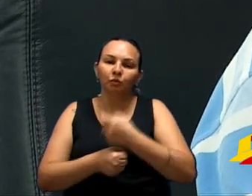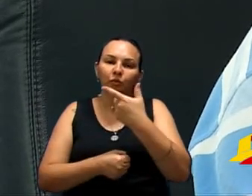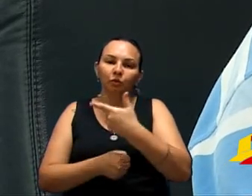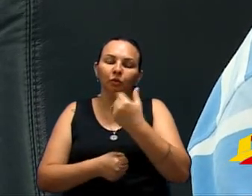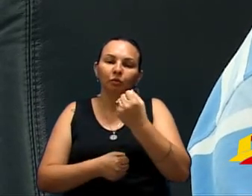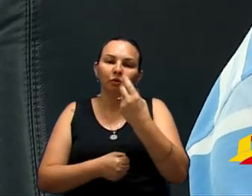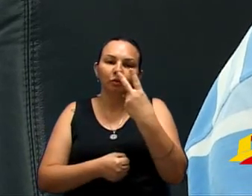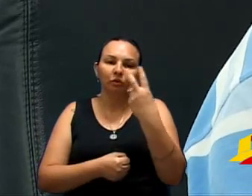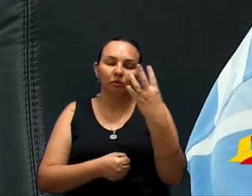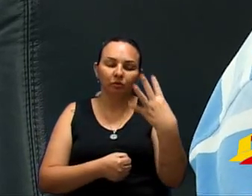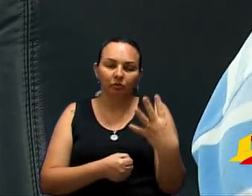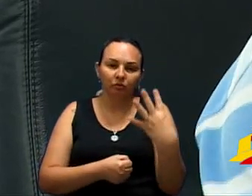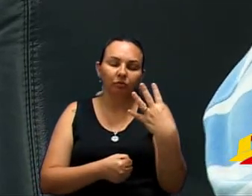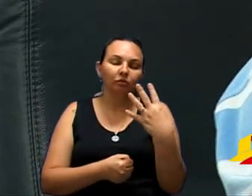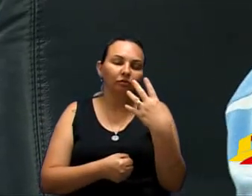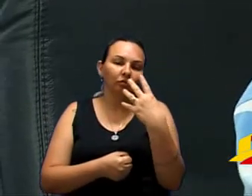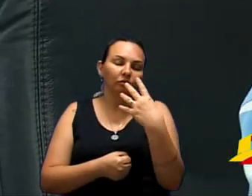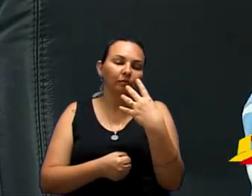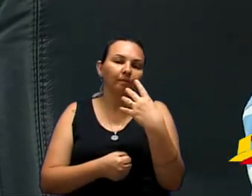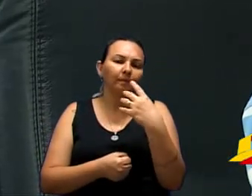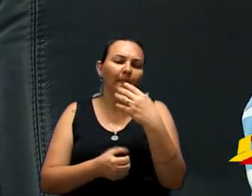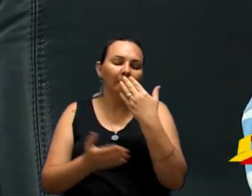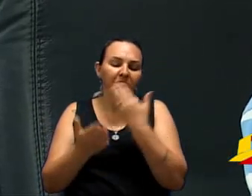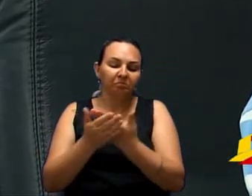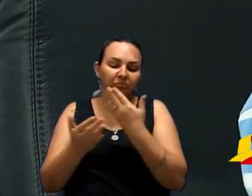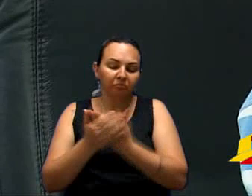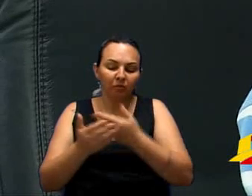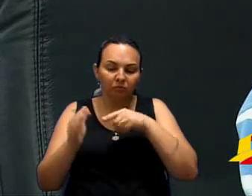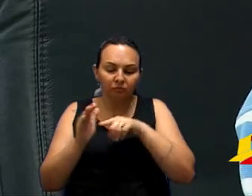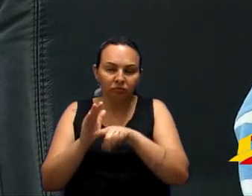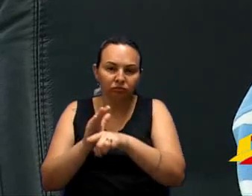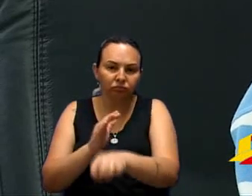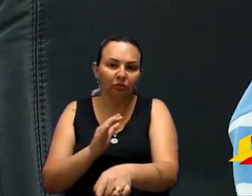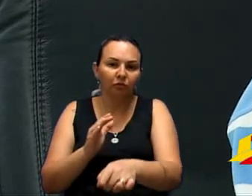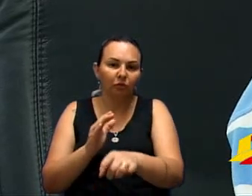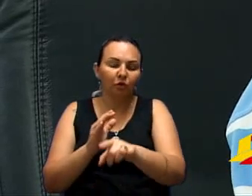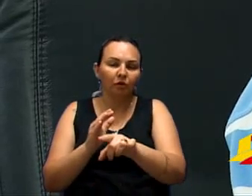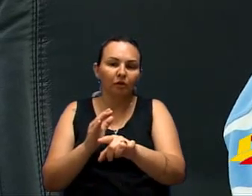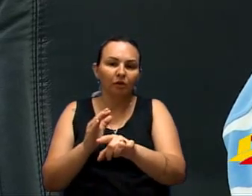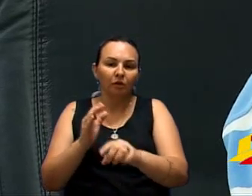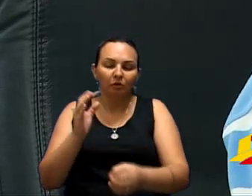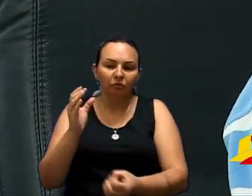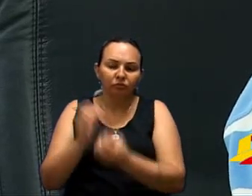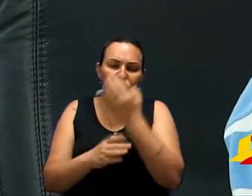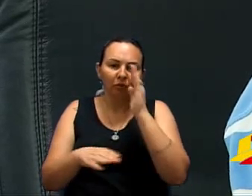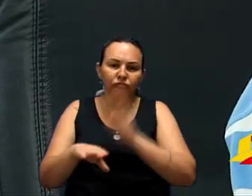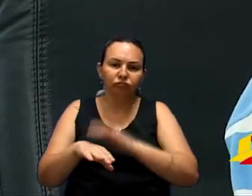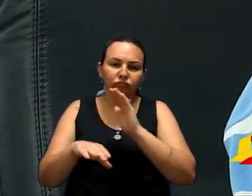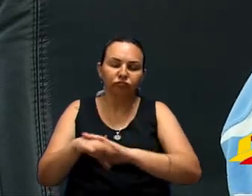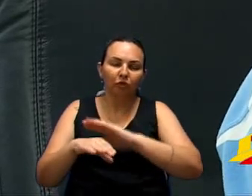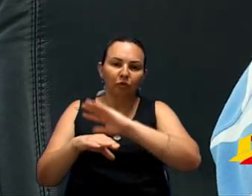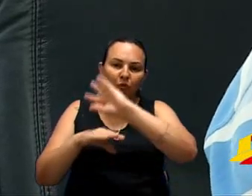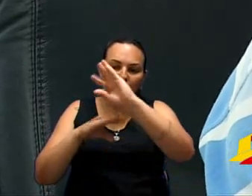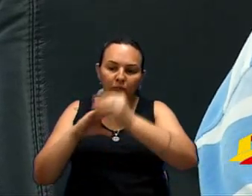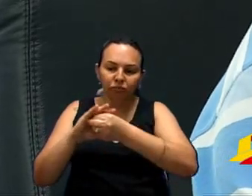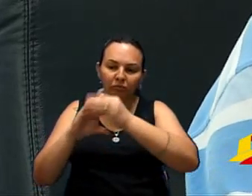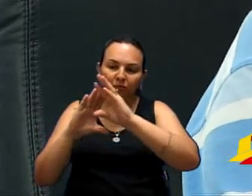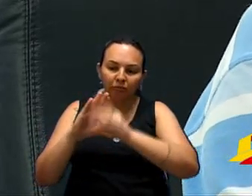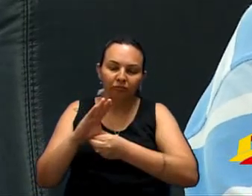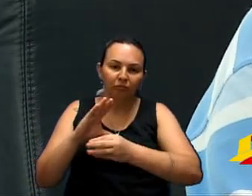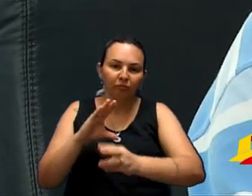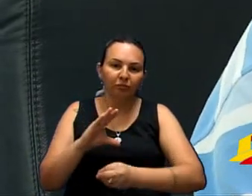plano esses corredores e fiz dez emendas que criar criavam criavam áreas rurais